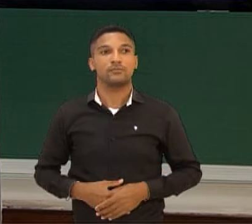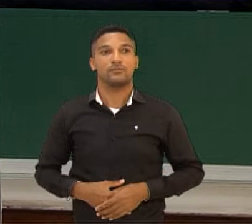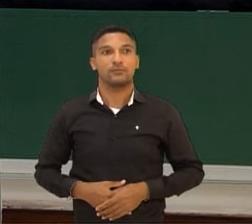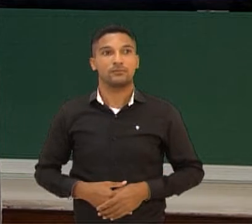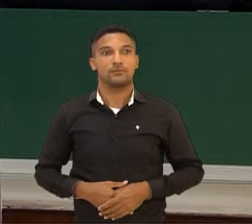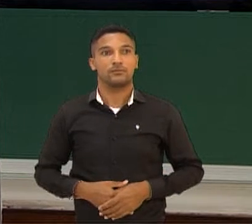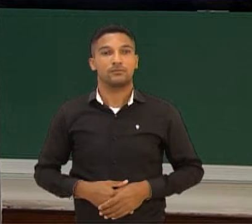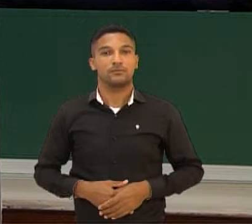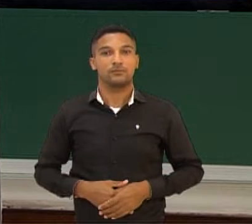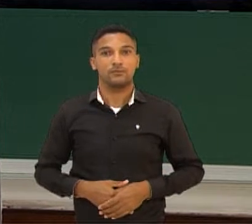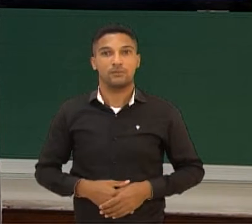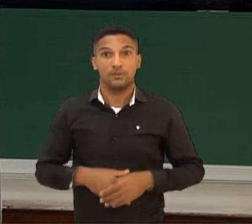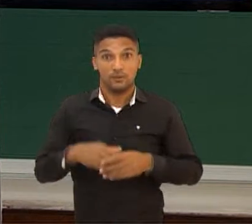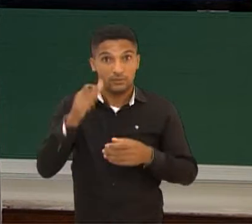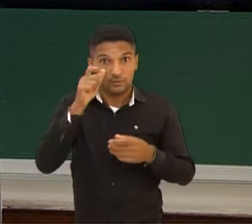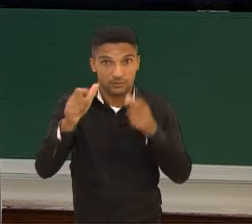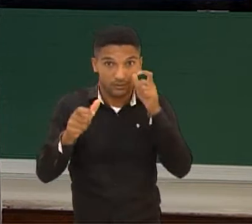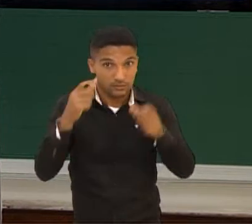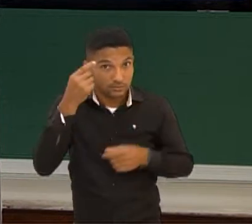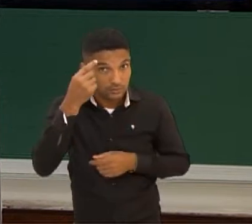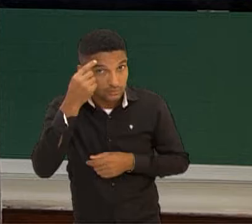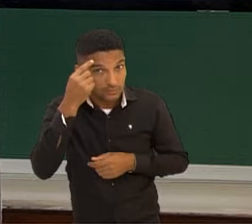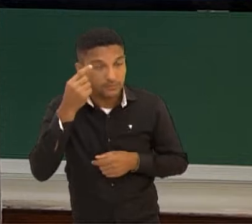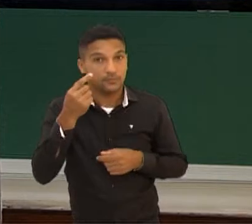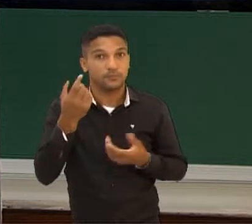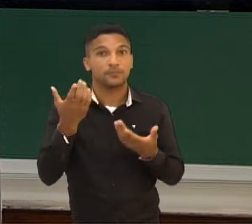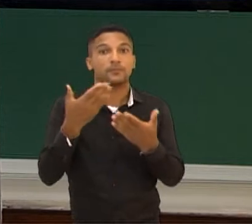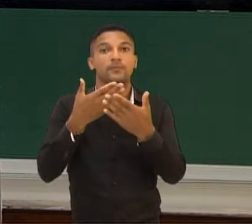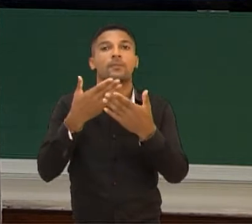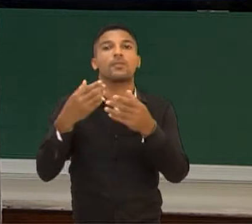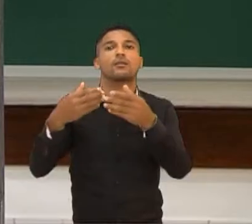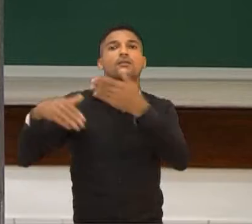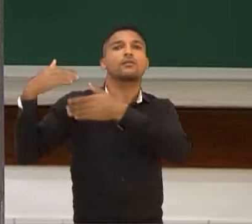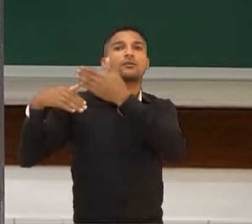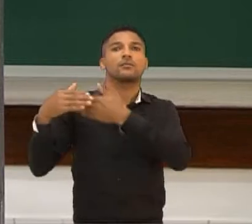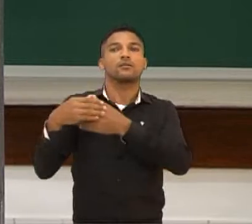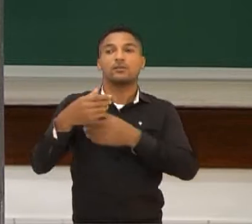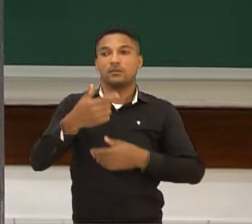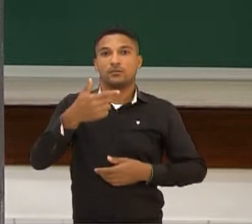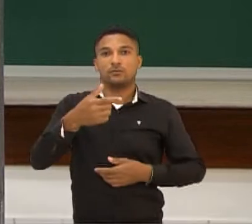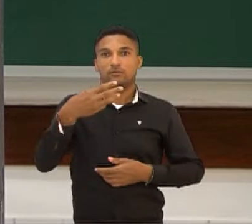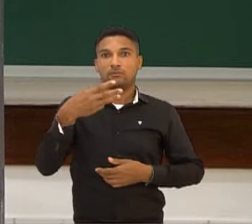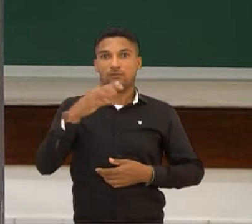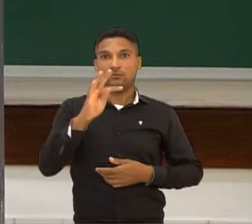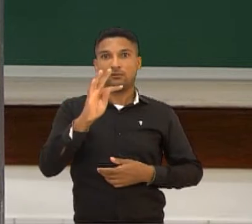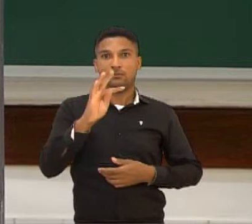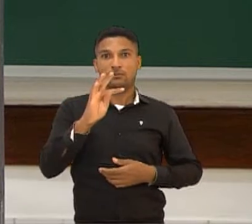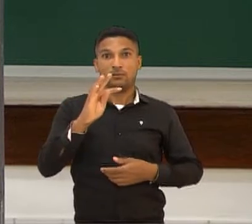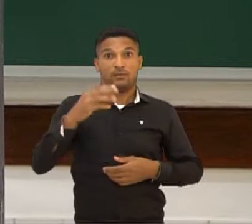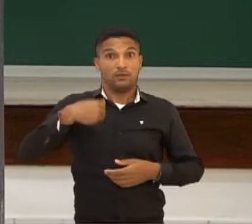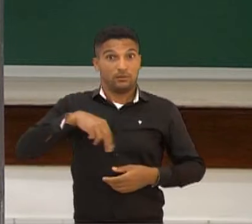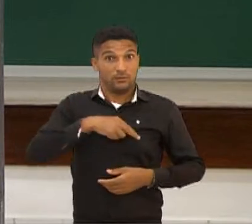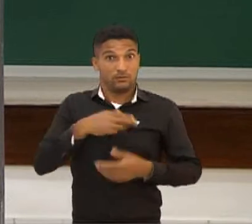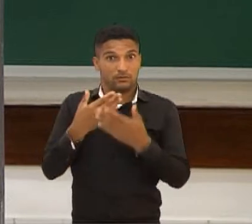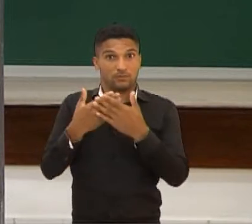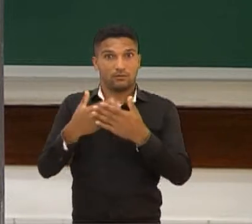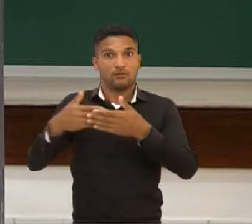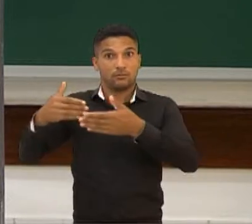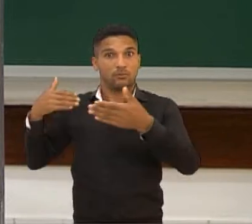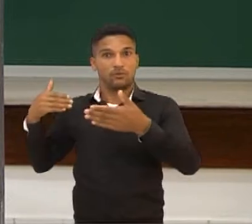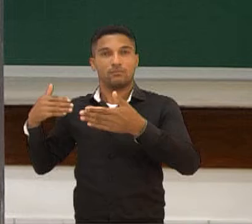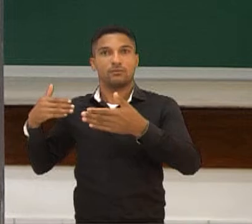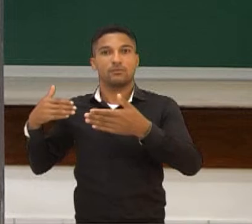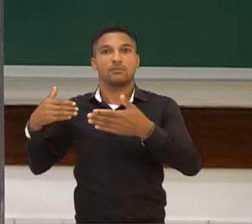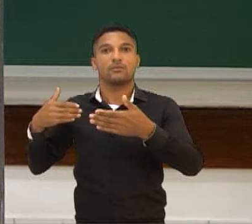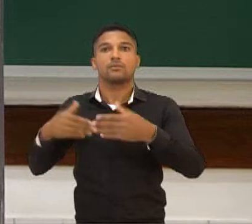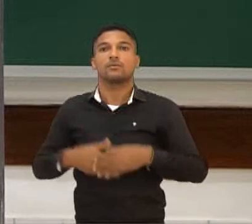interessante a gente pensar o seguinte, que lá no segundo trimestre, a gente passou, nós estudamos muito sobre a Idade